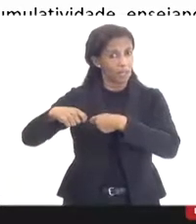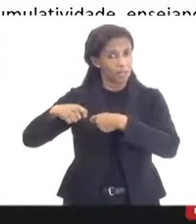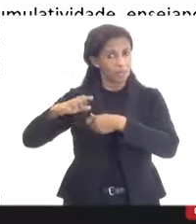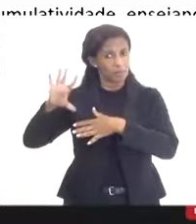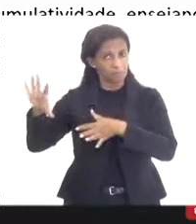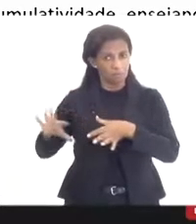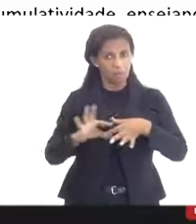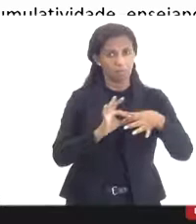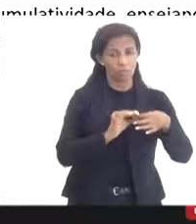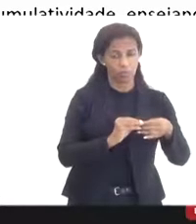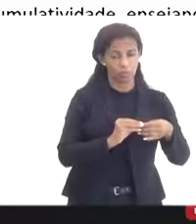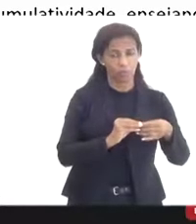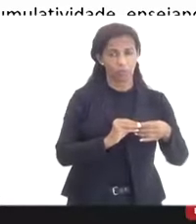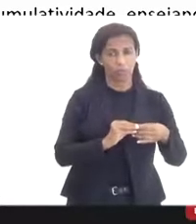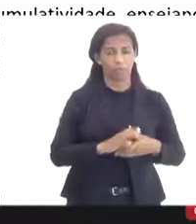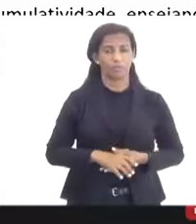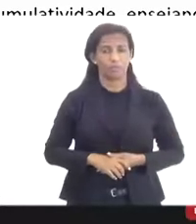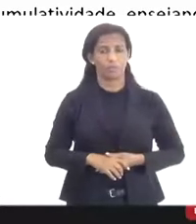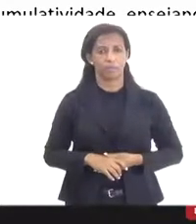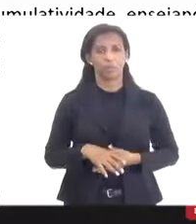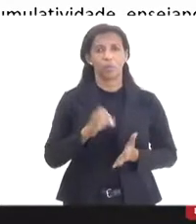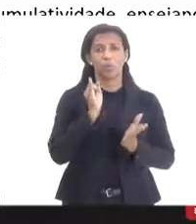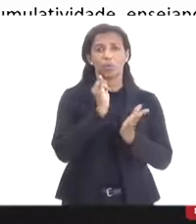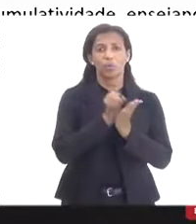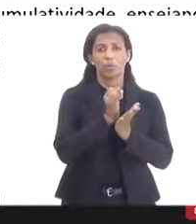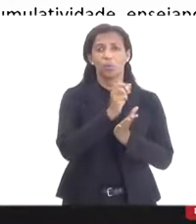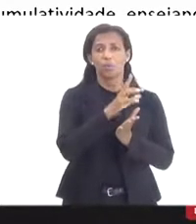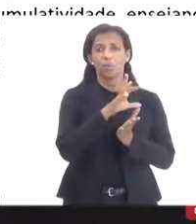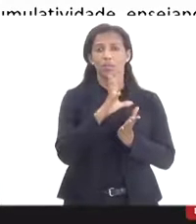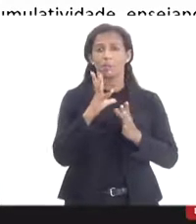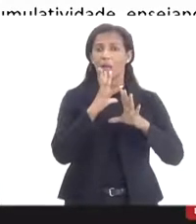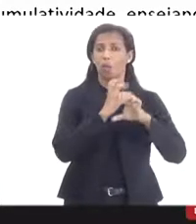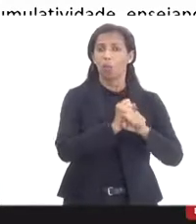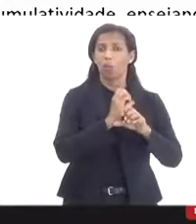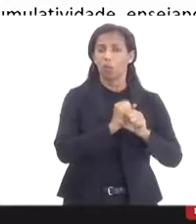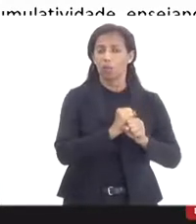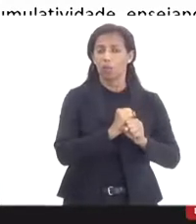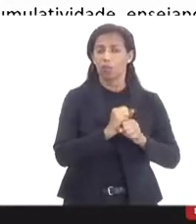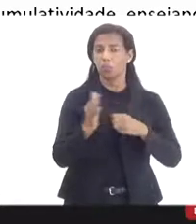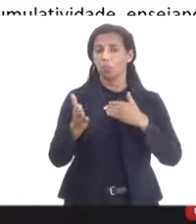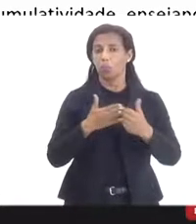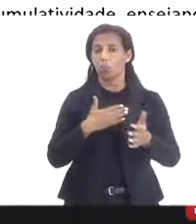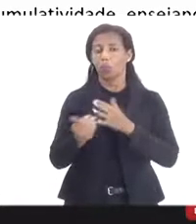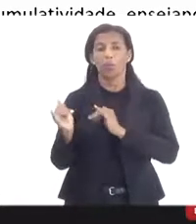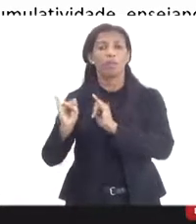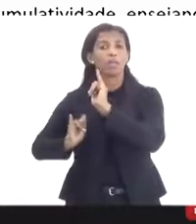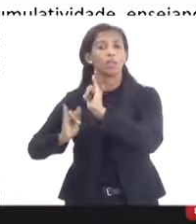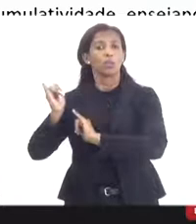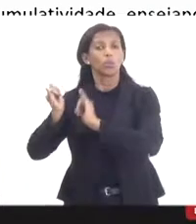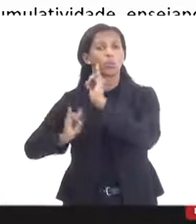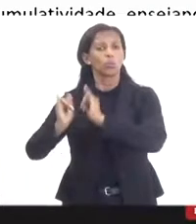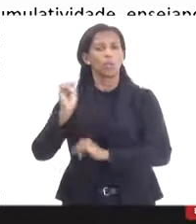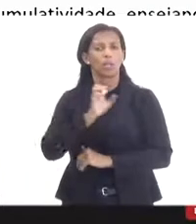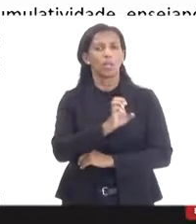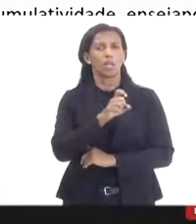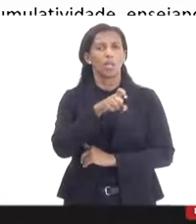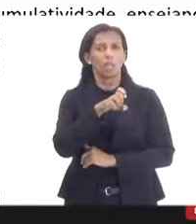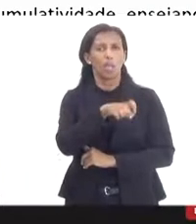conjugados, o ICMS ele passa a ser cumulativo para qualquer indústria extrativista.